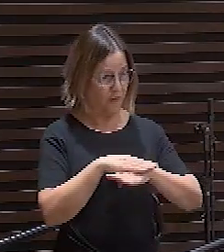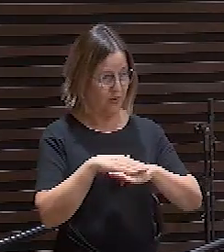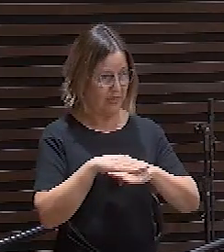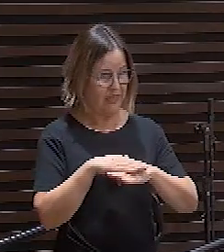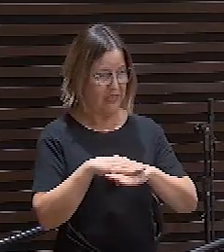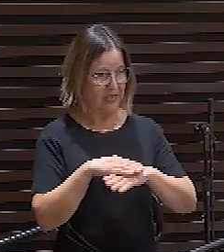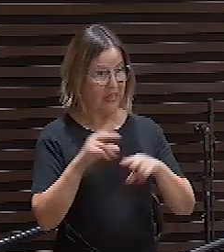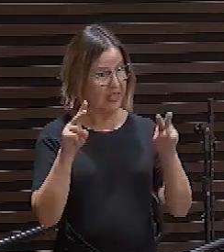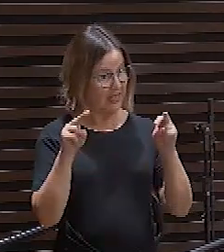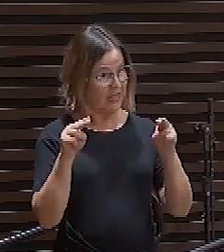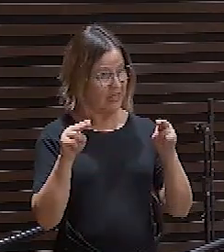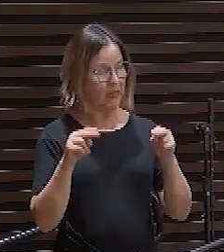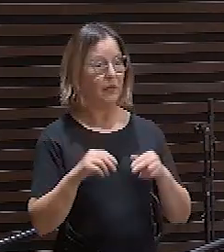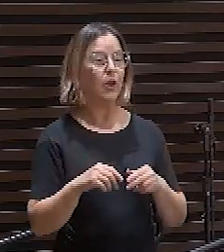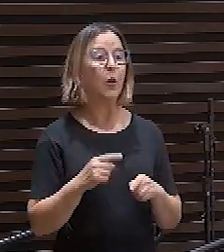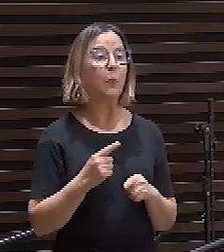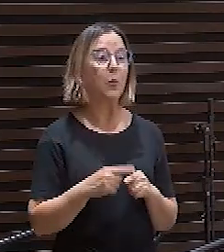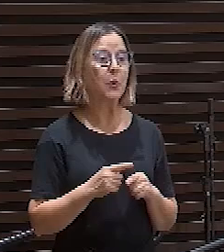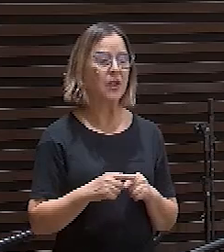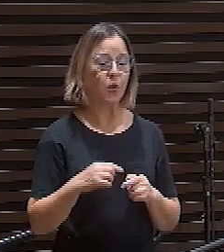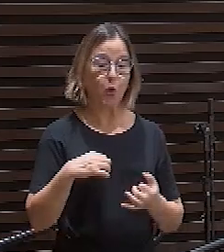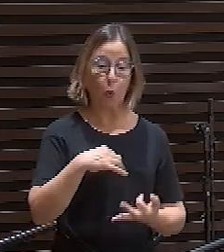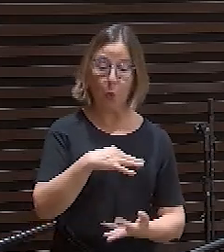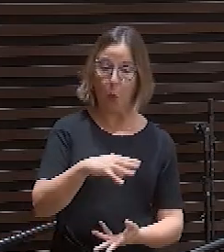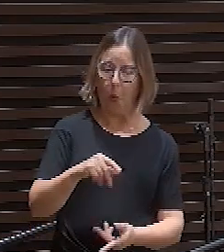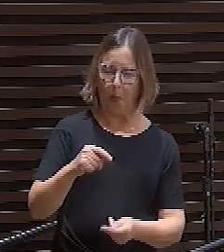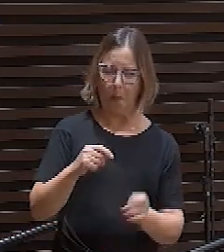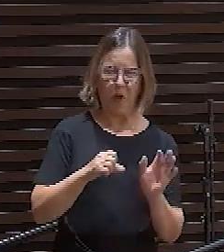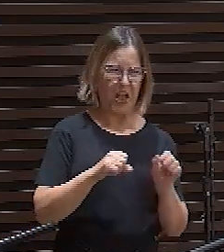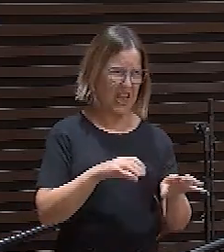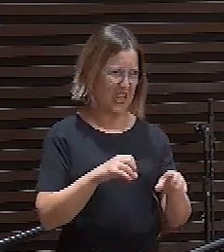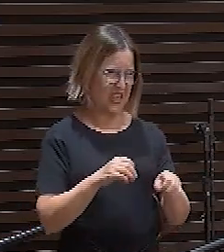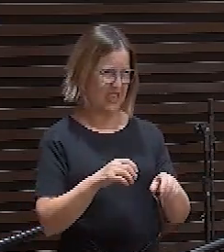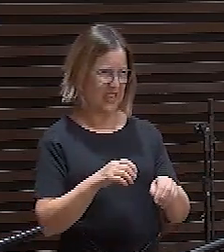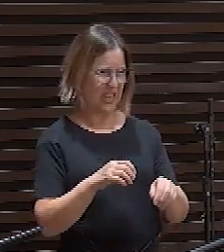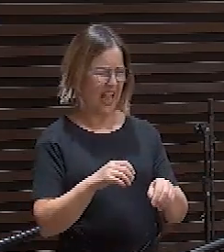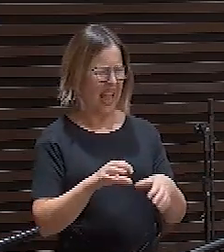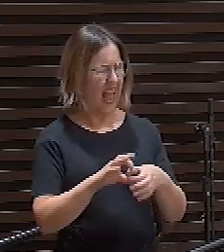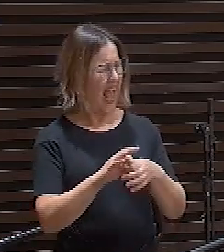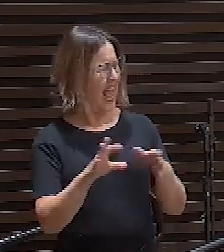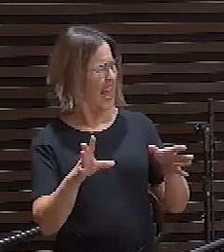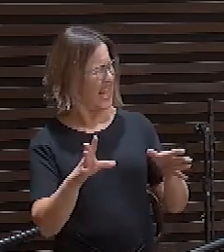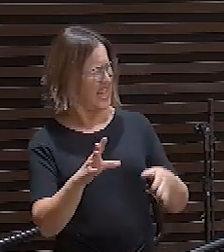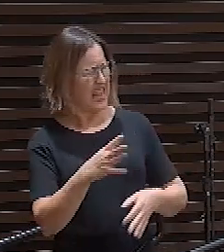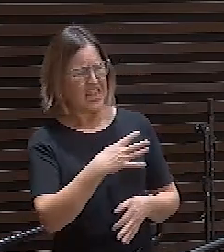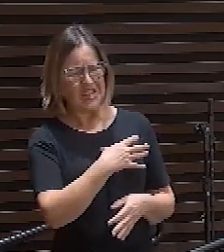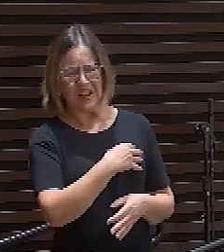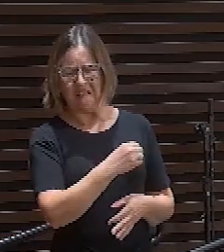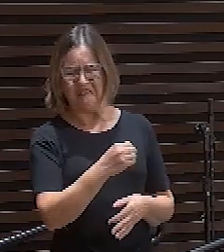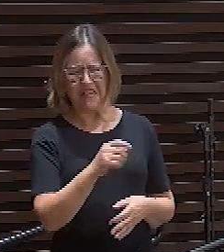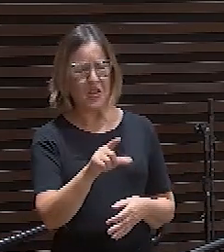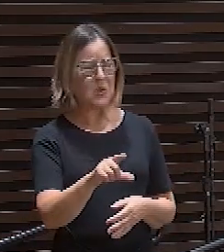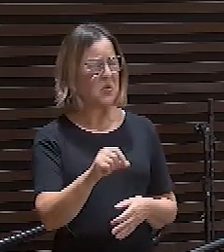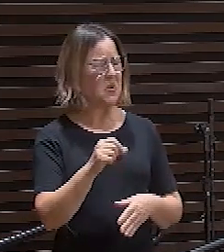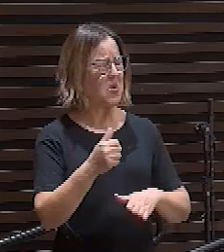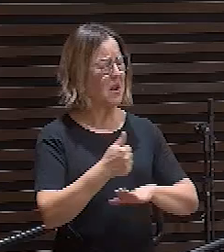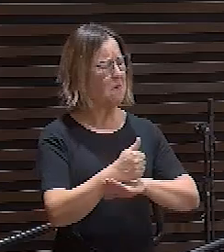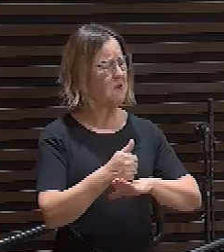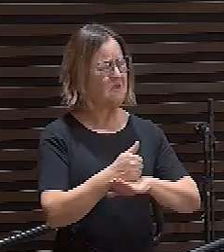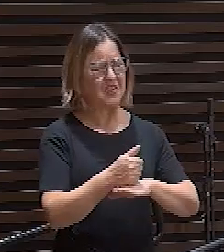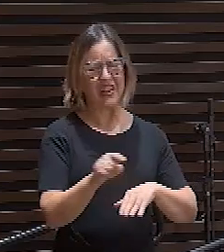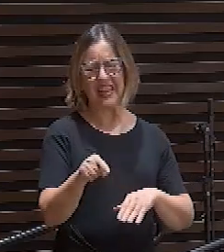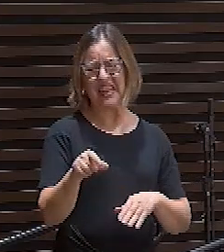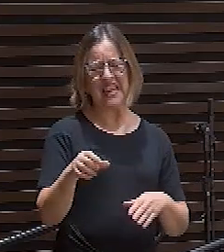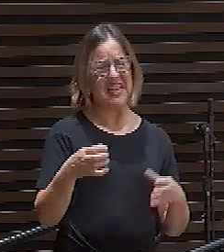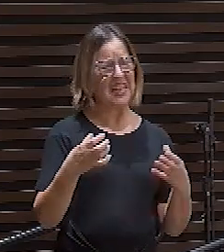quê? Porque o mundo diz assim, você tem que deixar o seu filho escolher a profissão que ele quiser. Você não